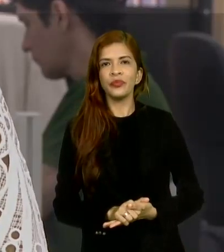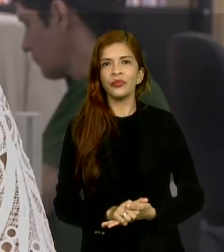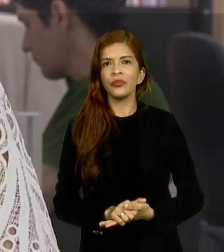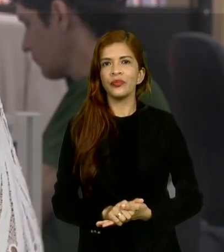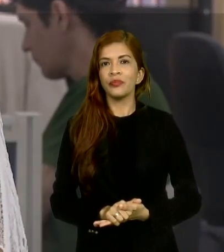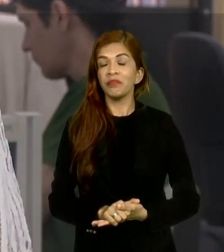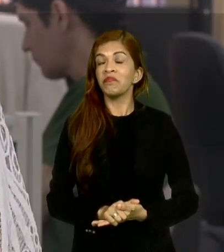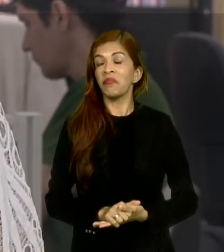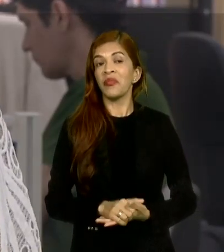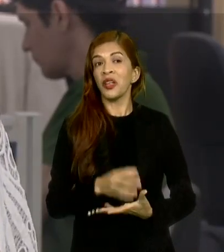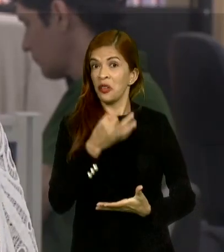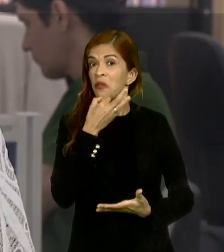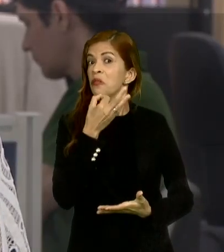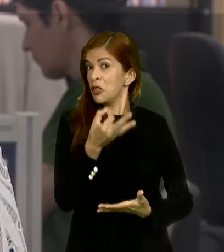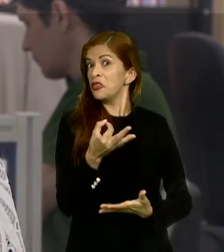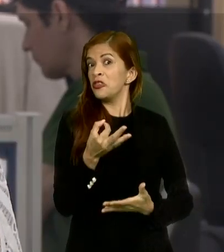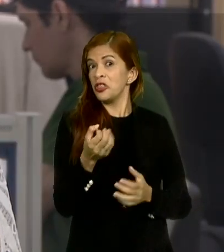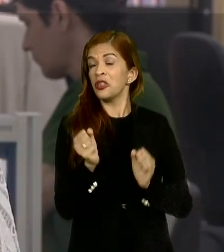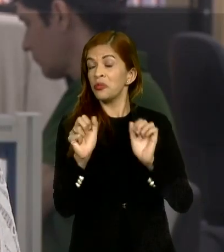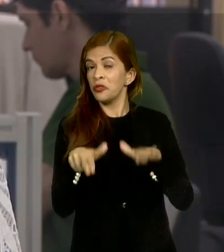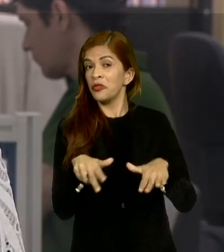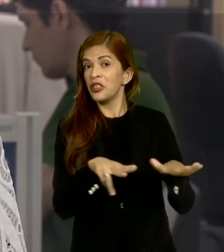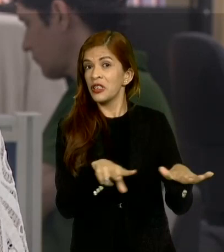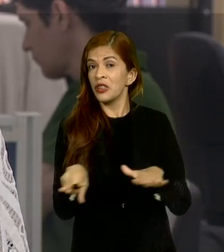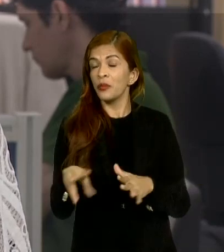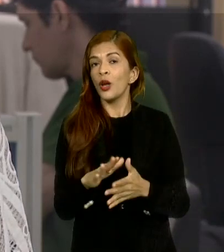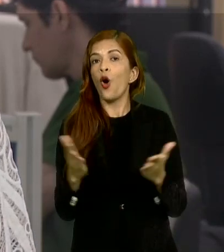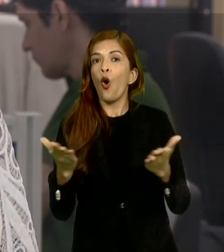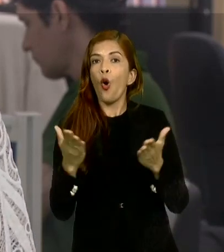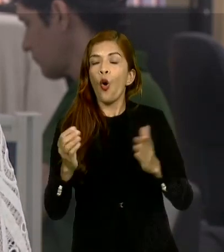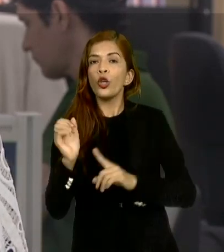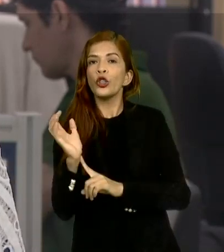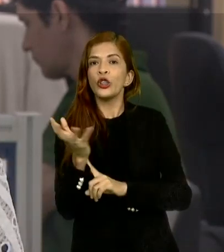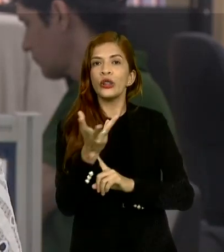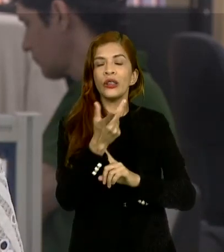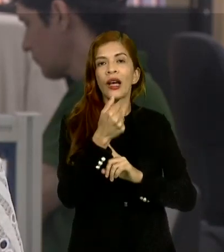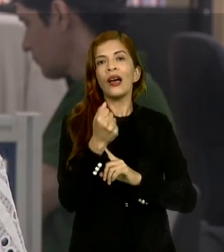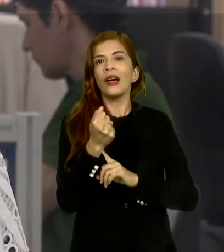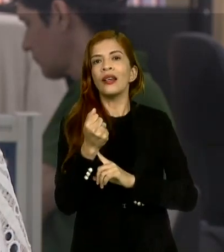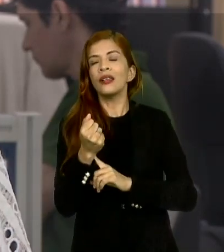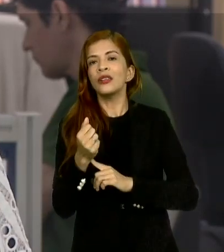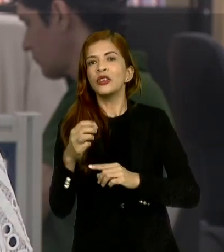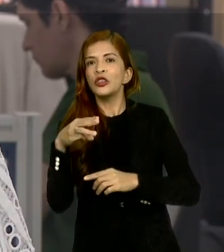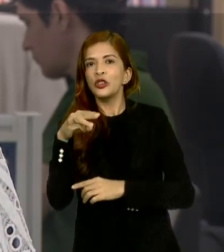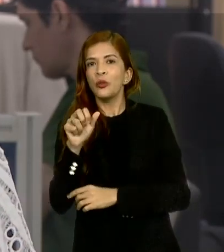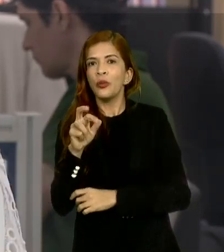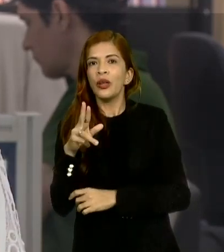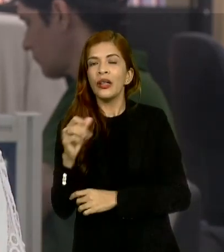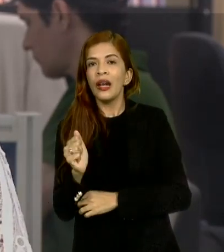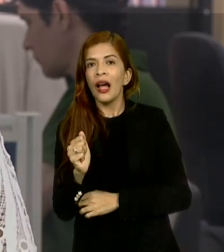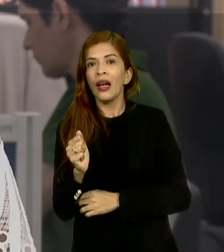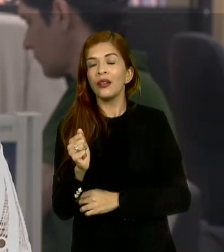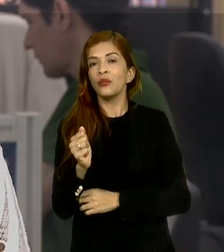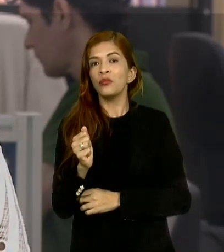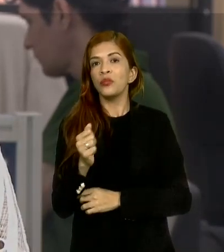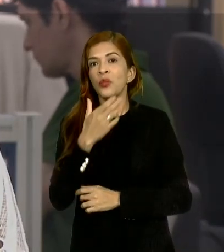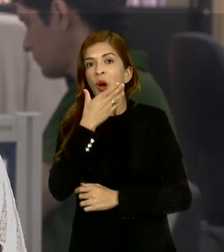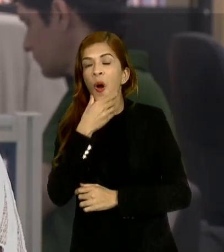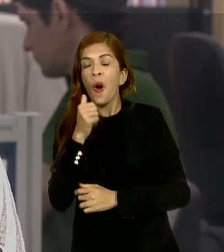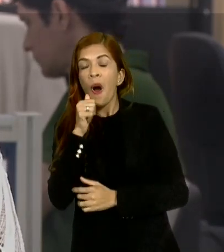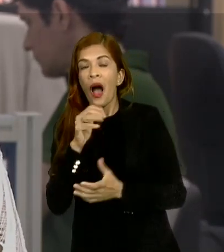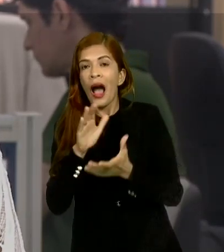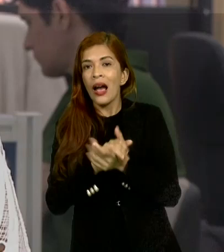Tá aí uma ótima pedida para o fim de semana. E hoje no Arte do Mará você vai ver o trabalho de um casal de artesãos que se dedica na confecção